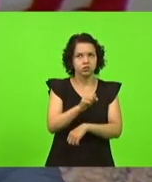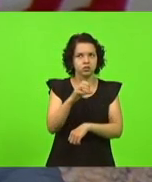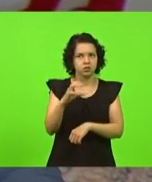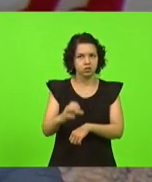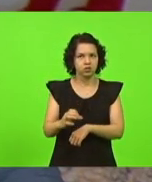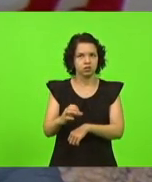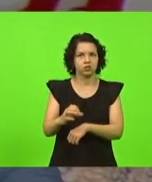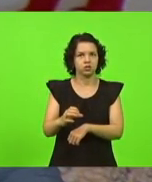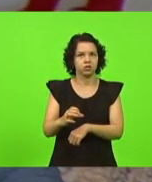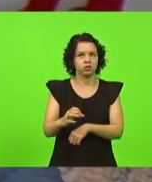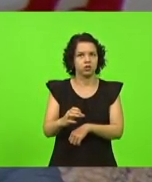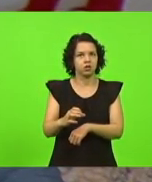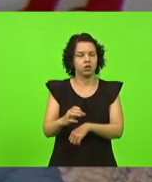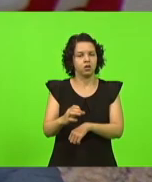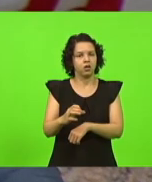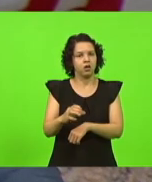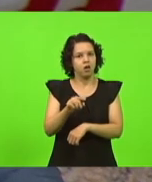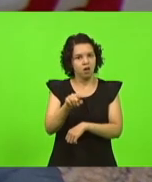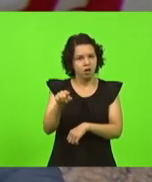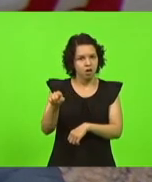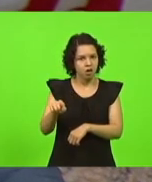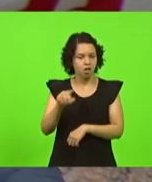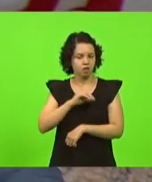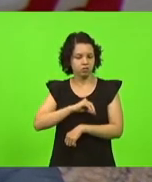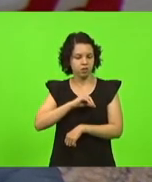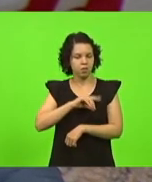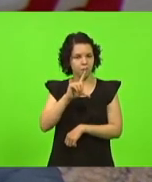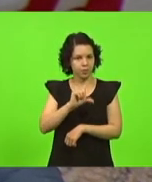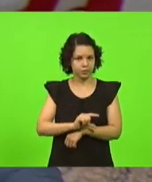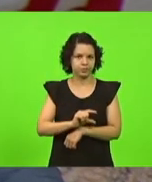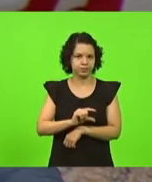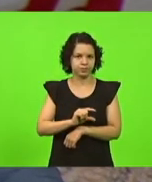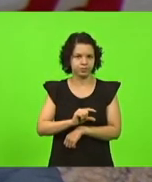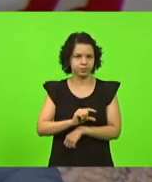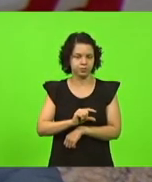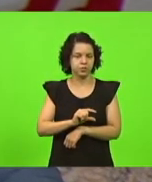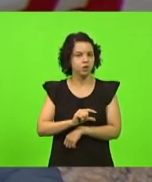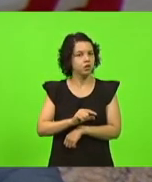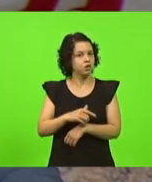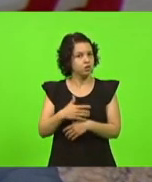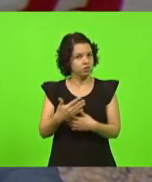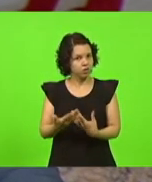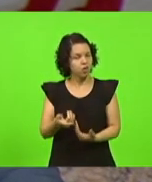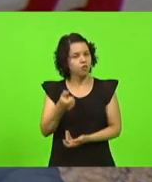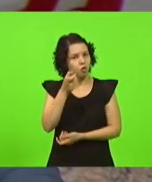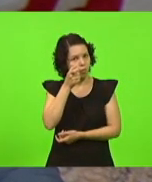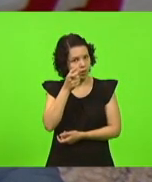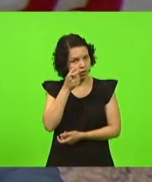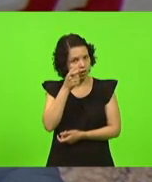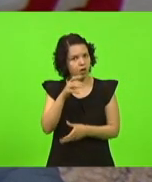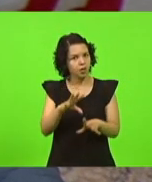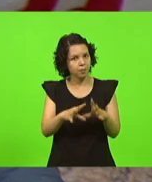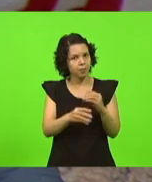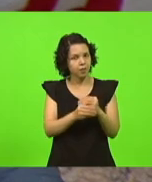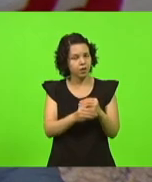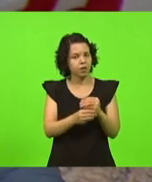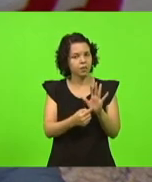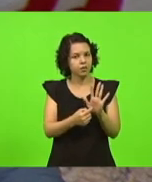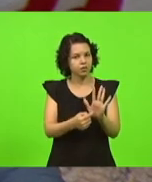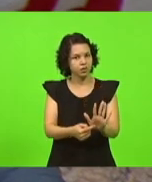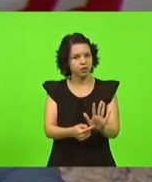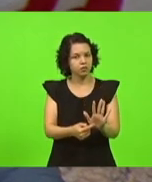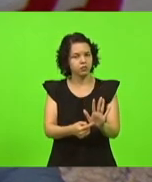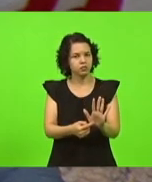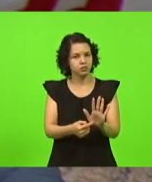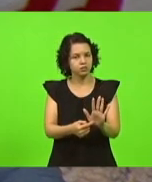cima daquele que menos recebe. Então, eu vou acompanhar as emendas apresentadas pela deputada Luciane,